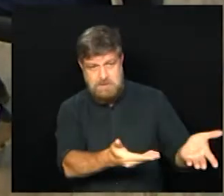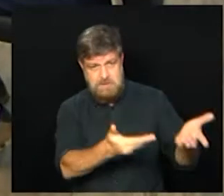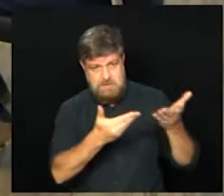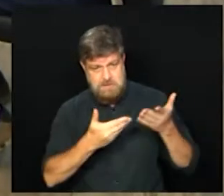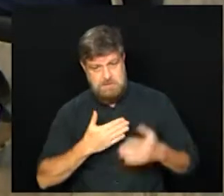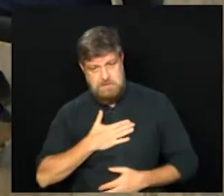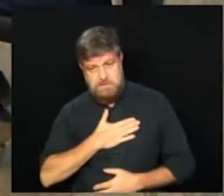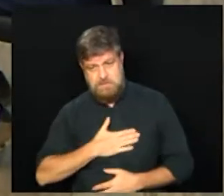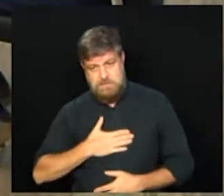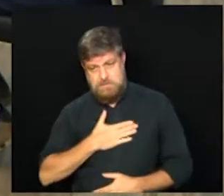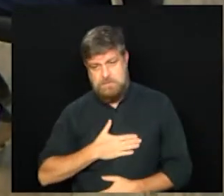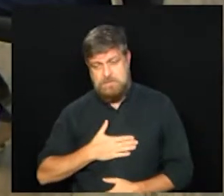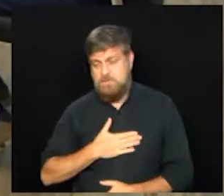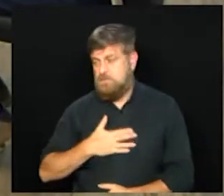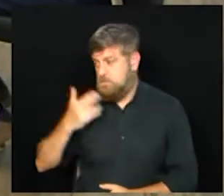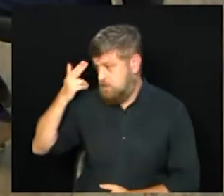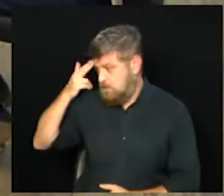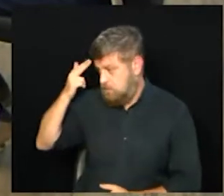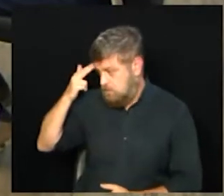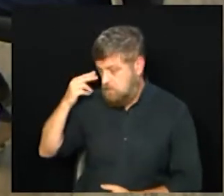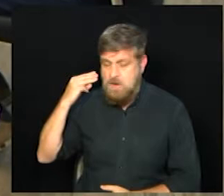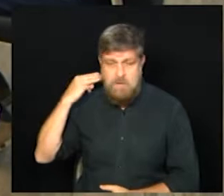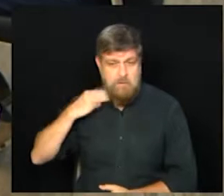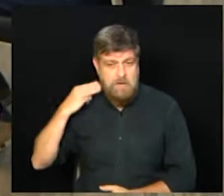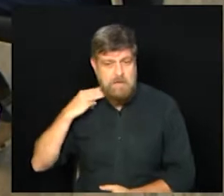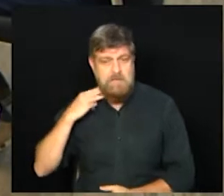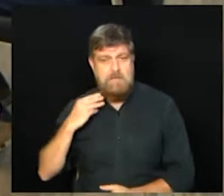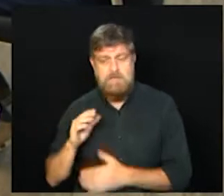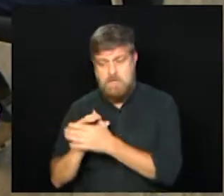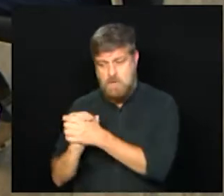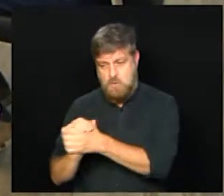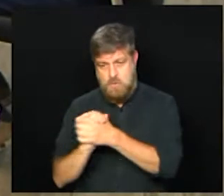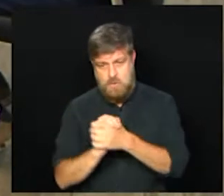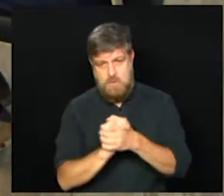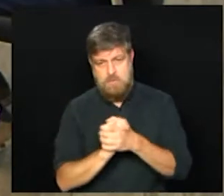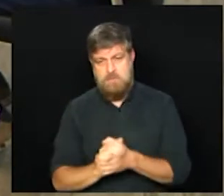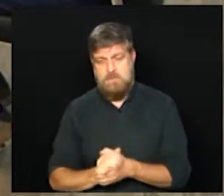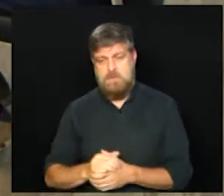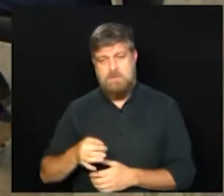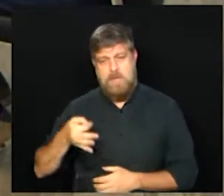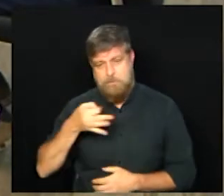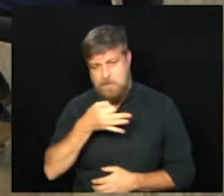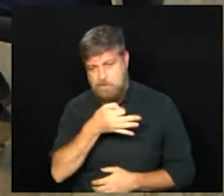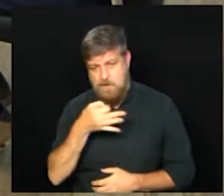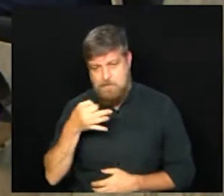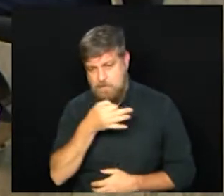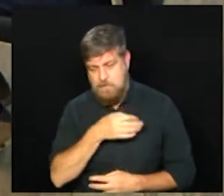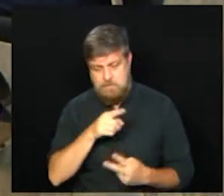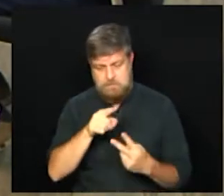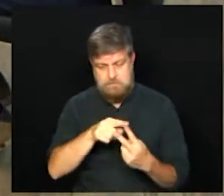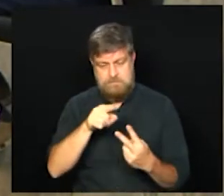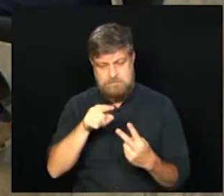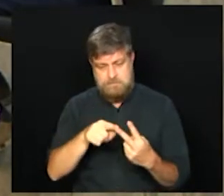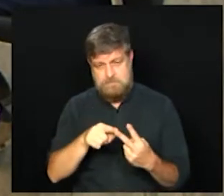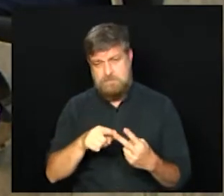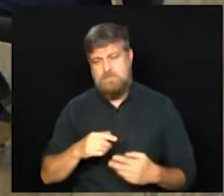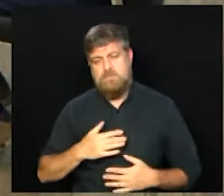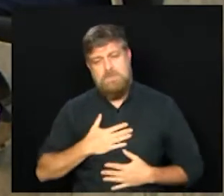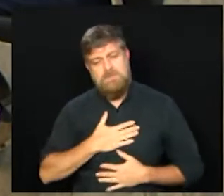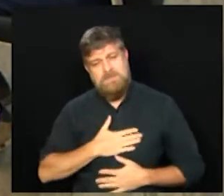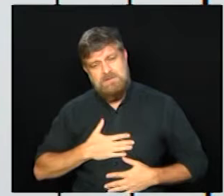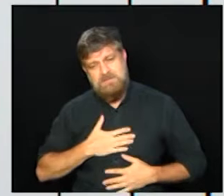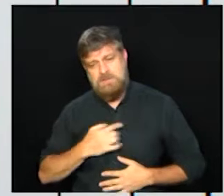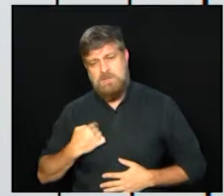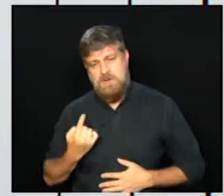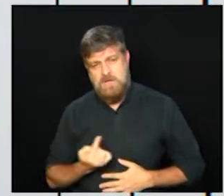Boa tarde, Gabriel, vereadora Mariana Conte, as nossas convidadas, a Fábia, a Carla. É uma grande satisfação a gente estar